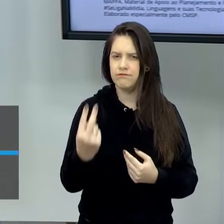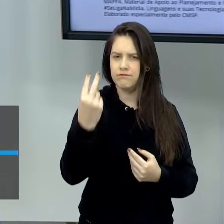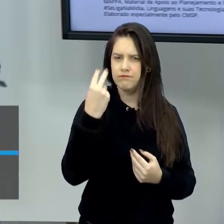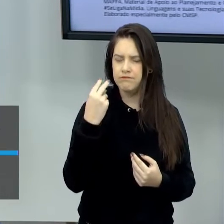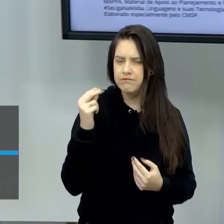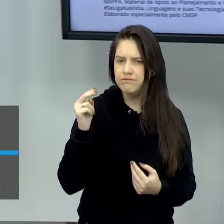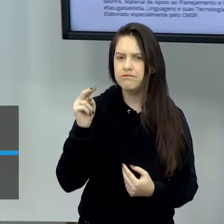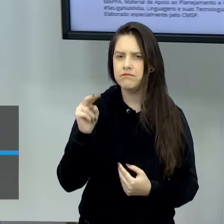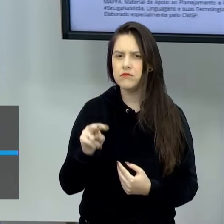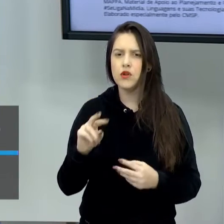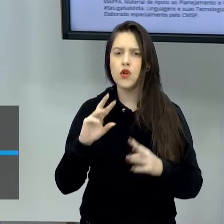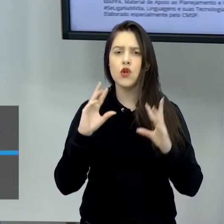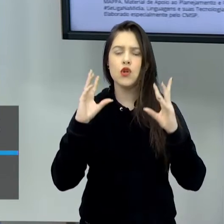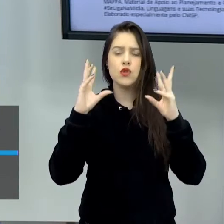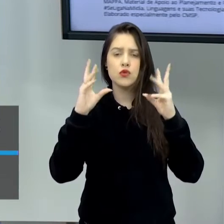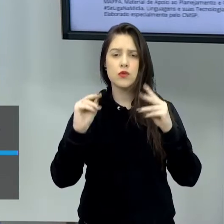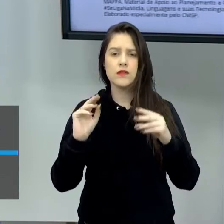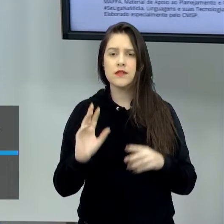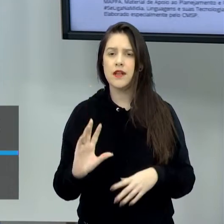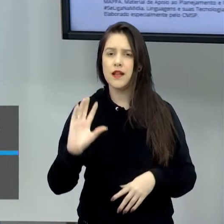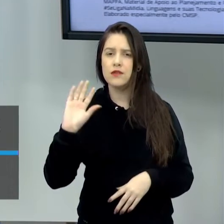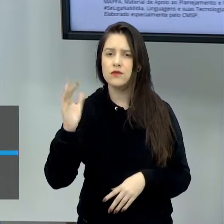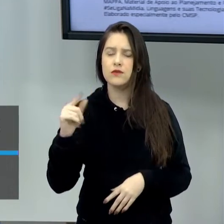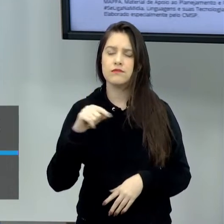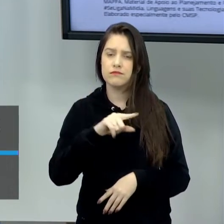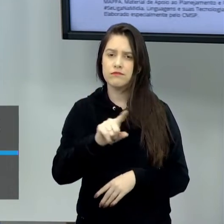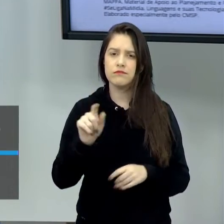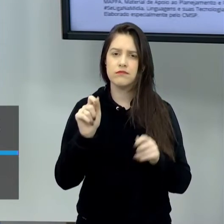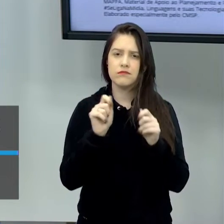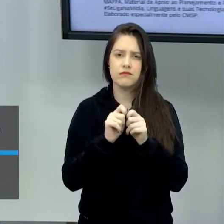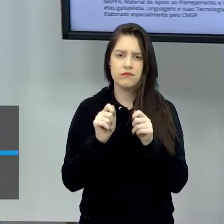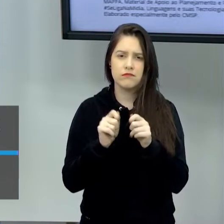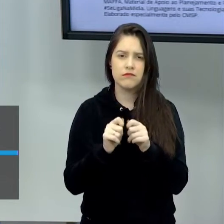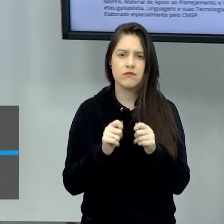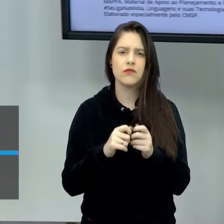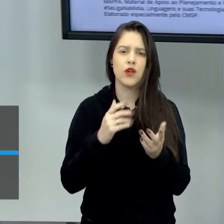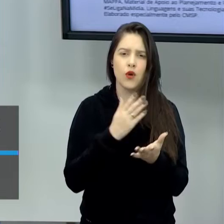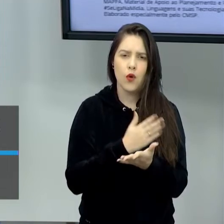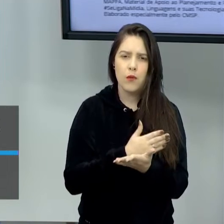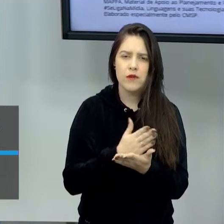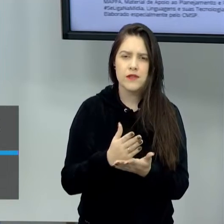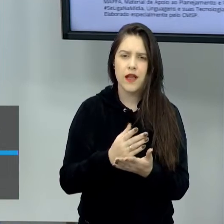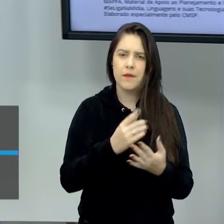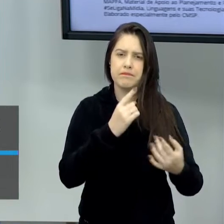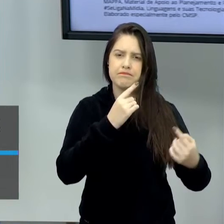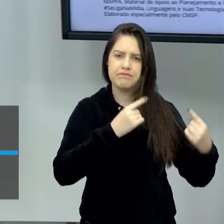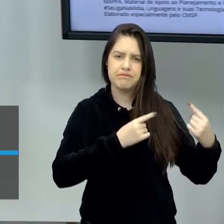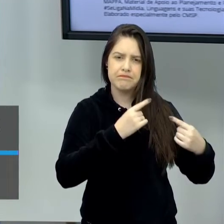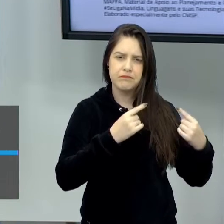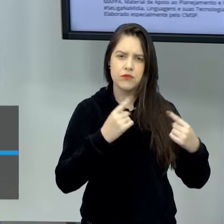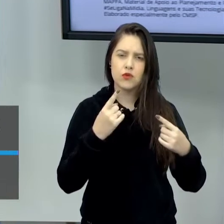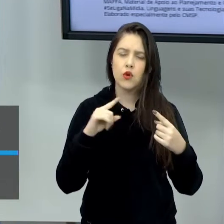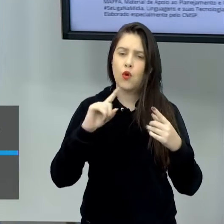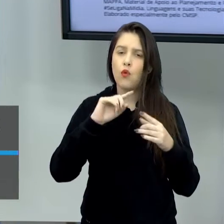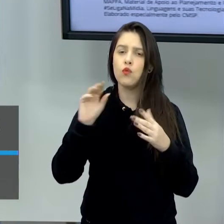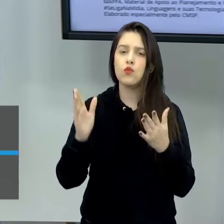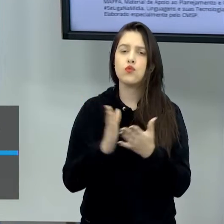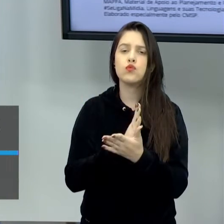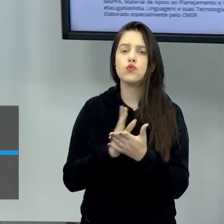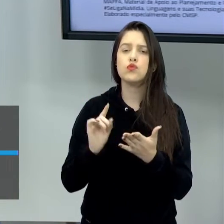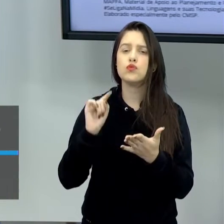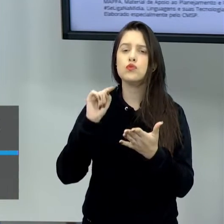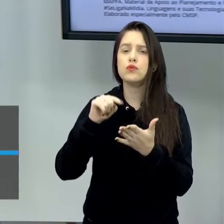situação, situações em que vocês vão realmente combater e mostrar para os outros grupos